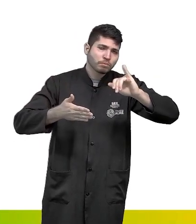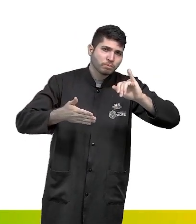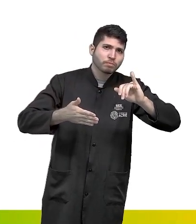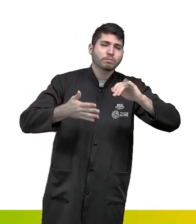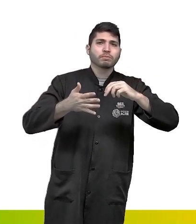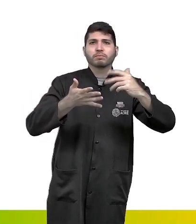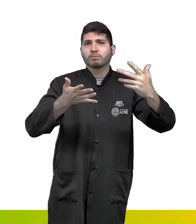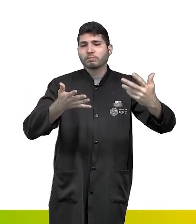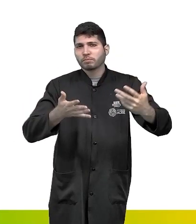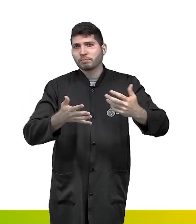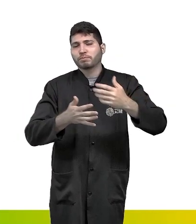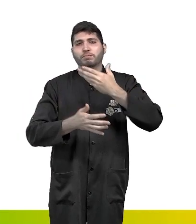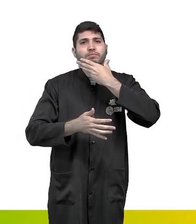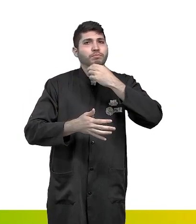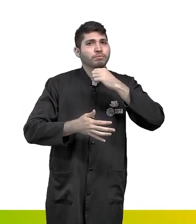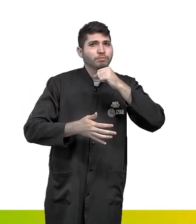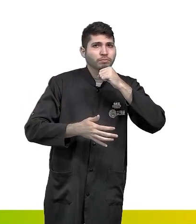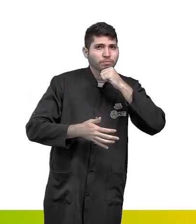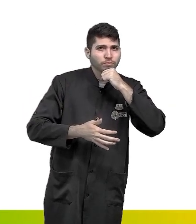avô,